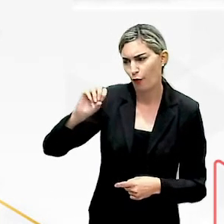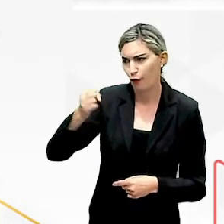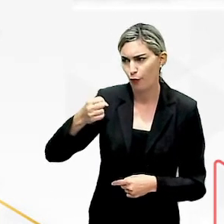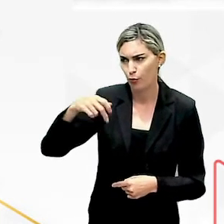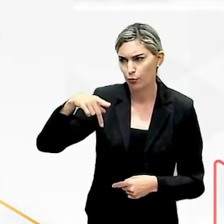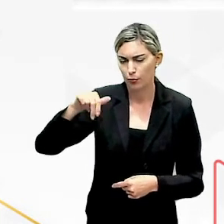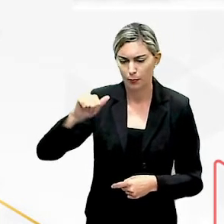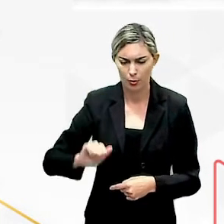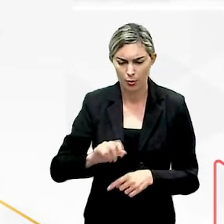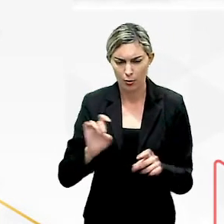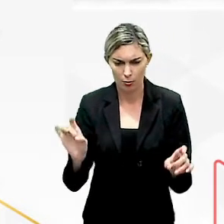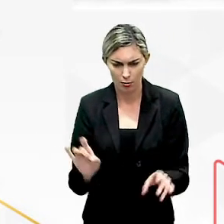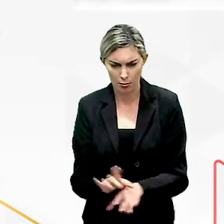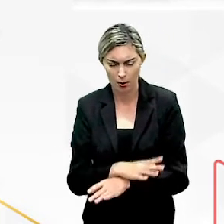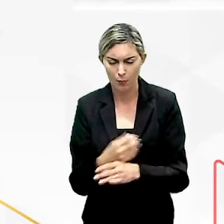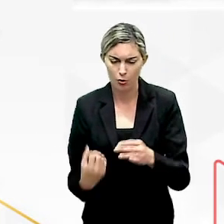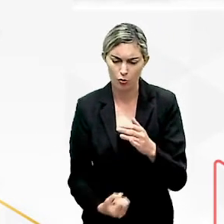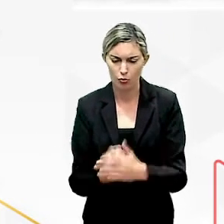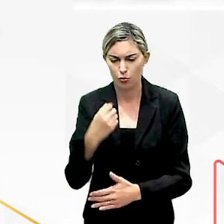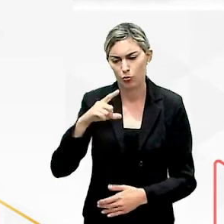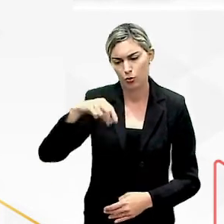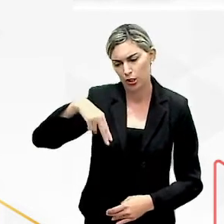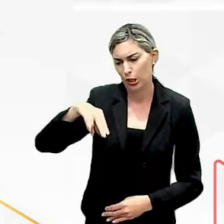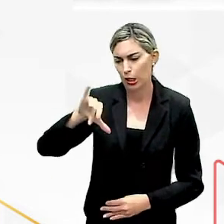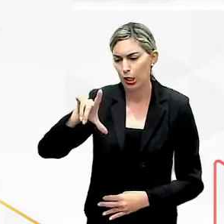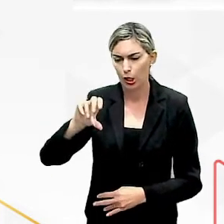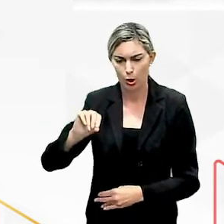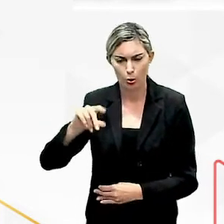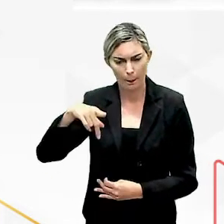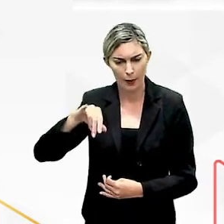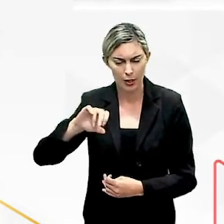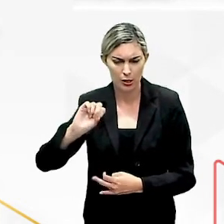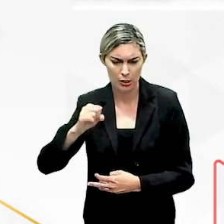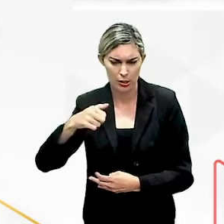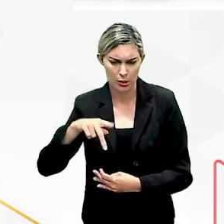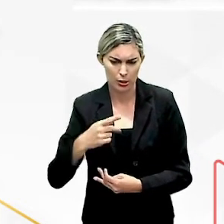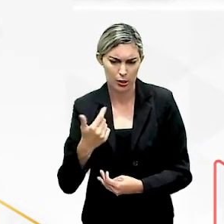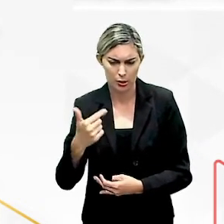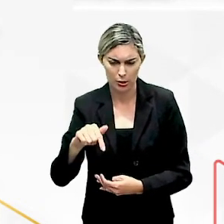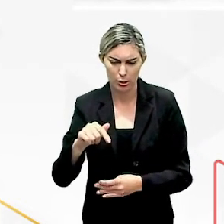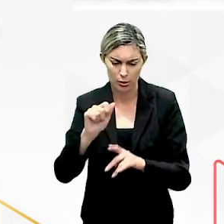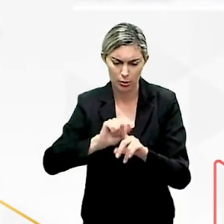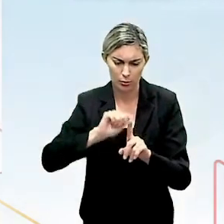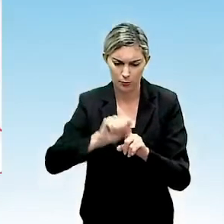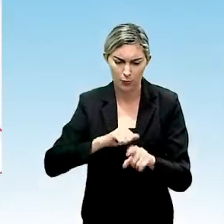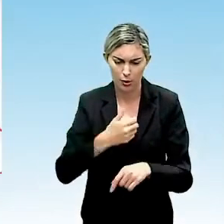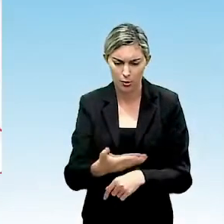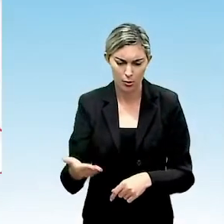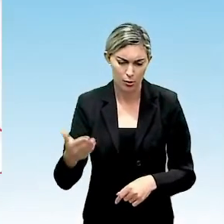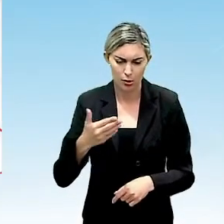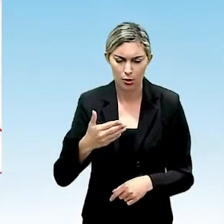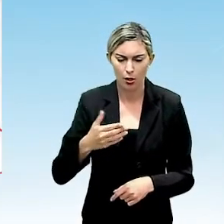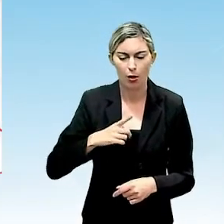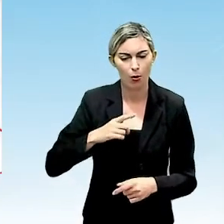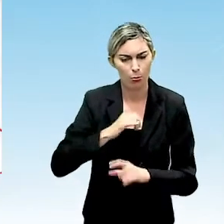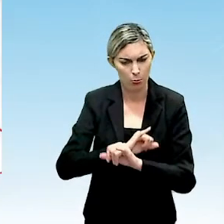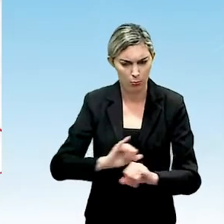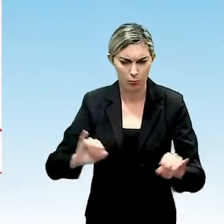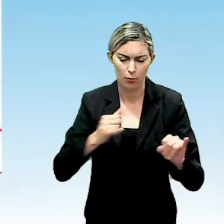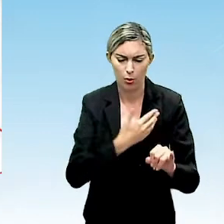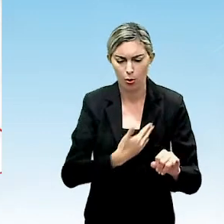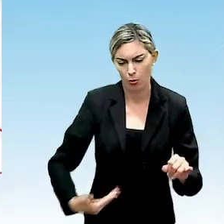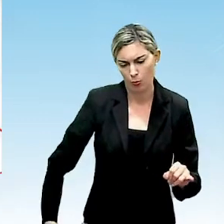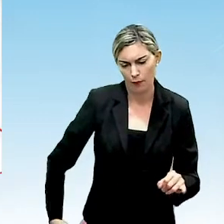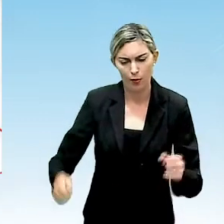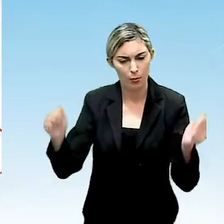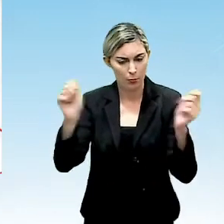seu mandato, e surge Nilo Peçanha para os últimos 17 meses do seu mandato. Certo? Nilo Peçanha, com seu lema do governo Paz